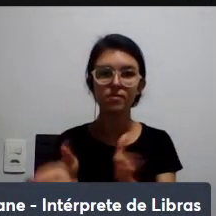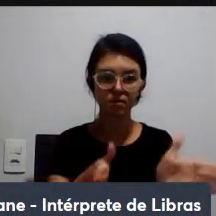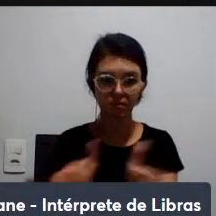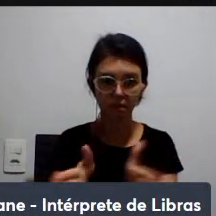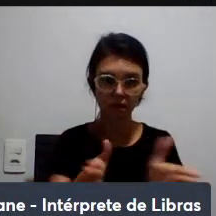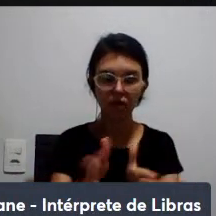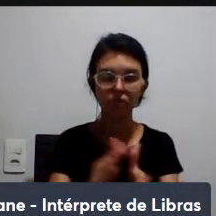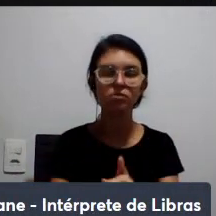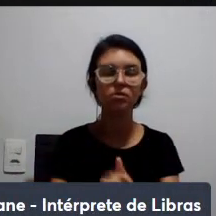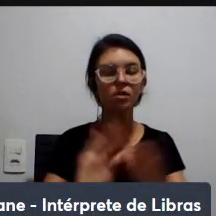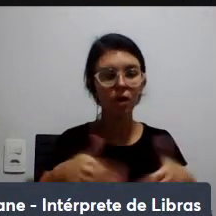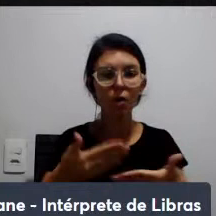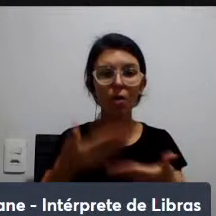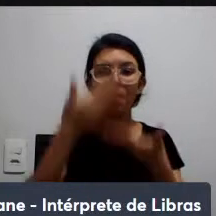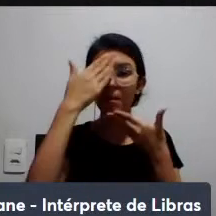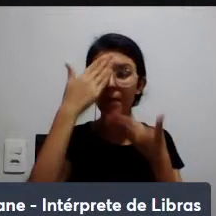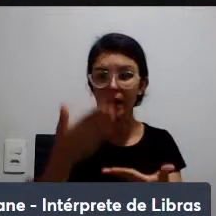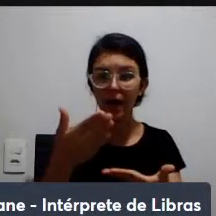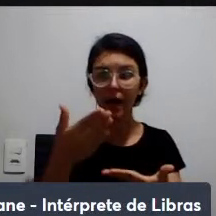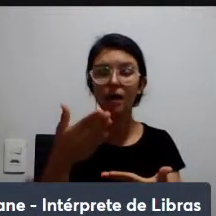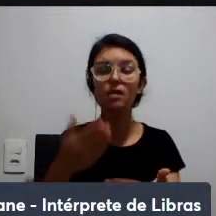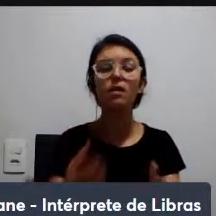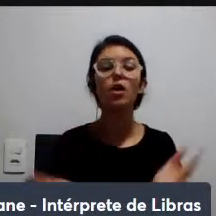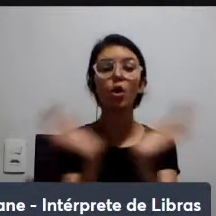a toda a equipe do DASES por